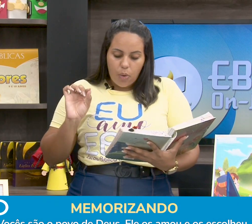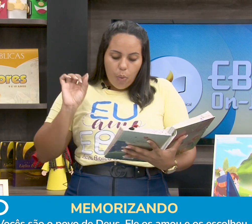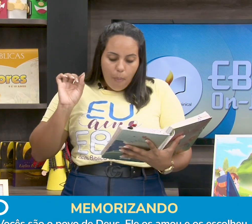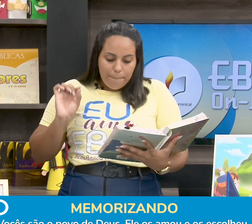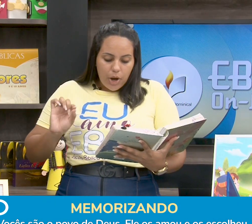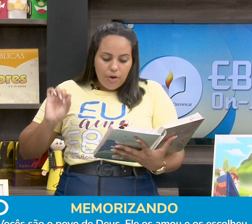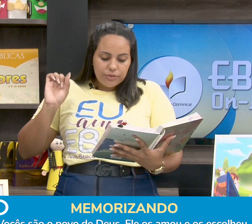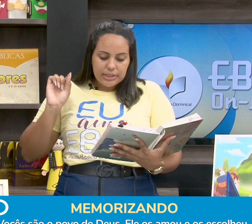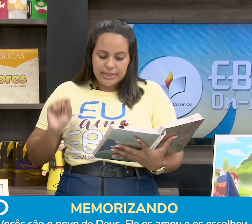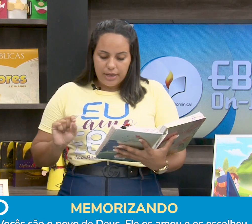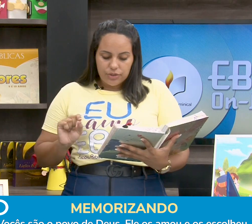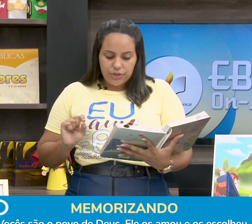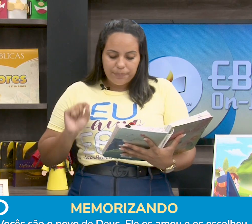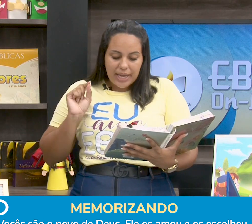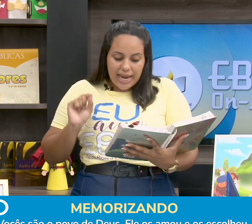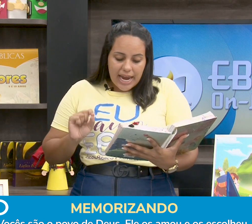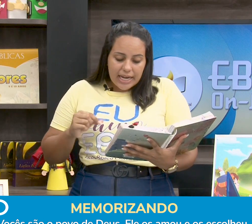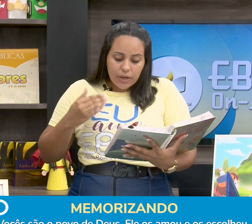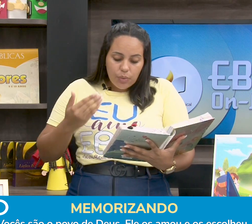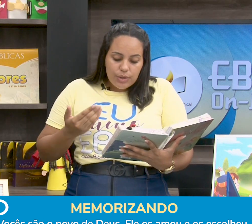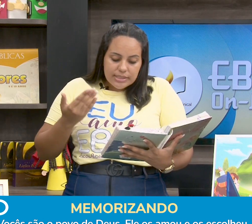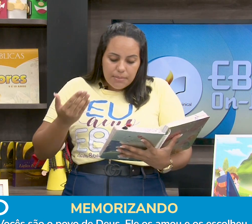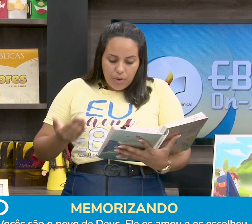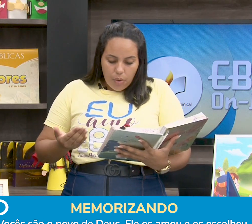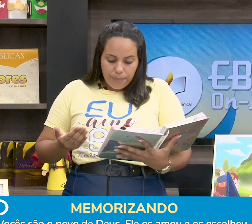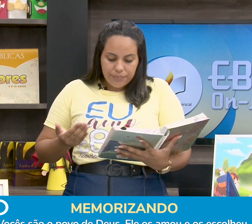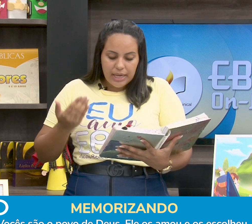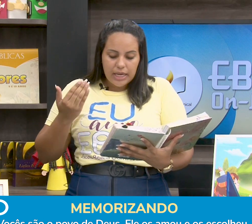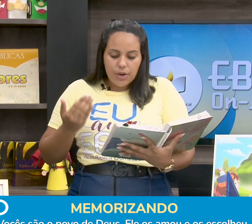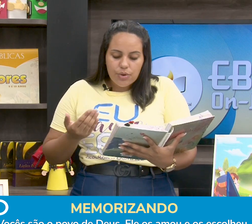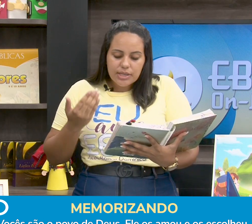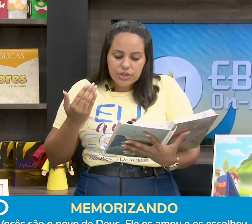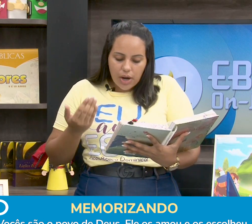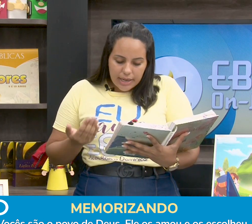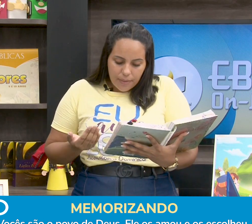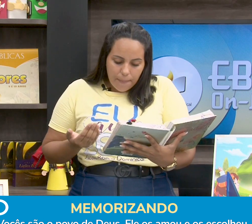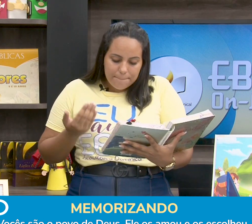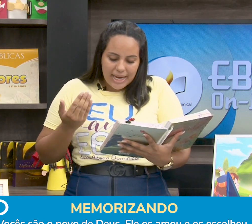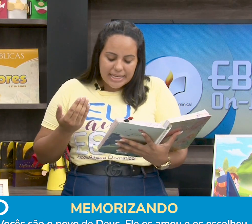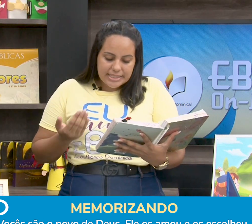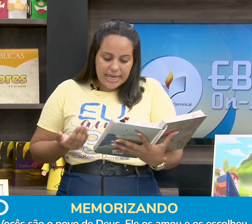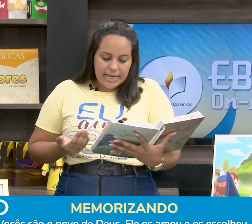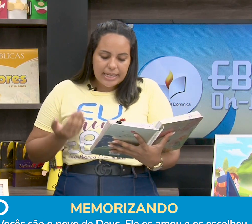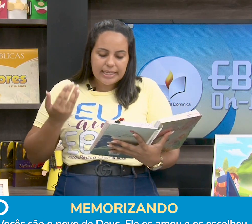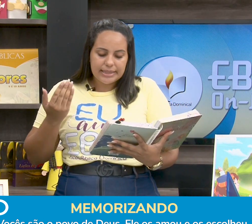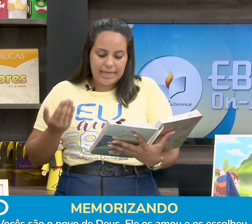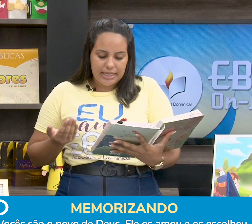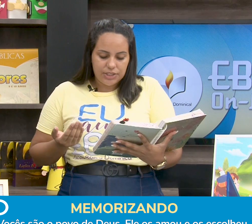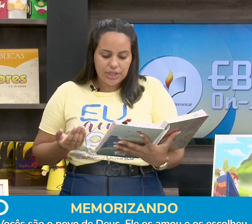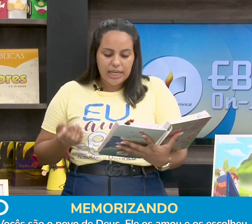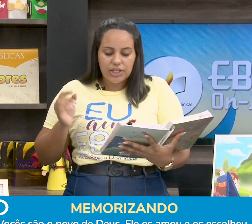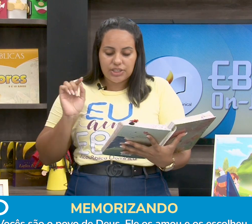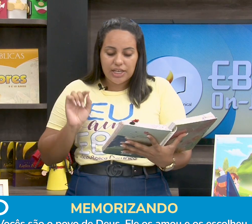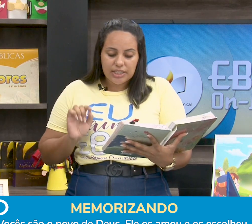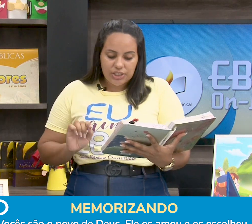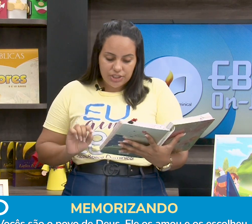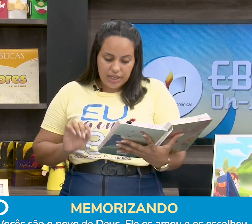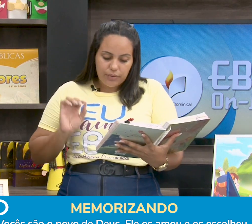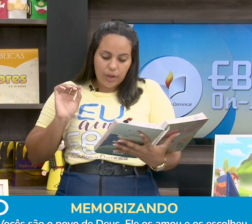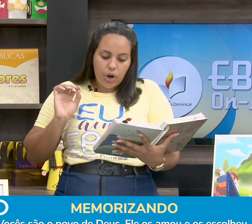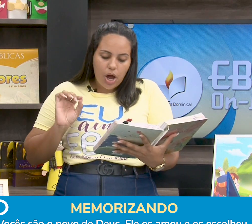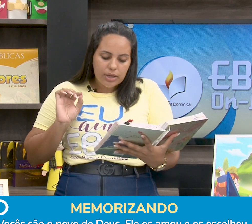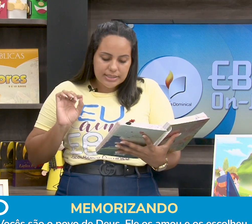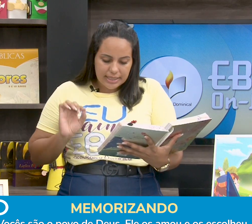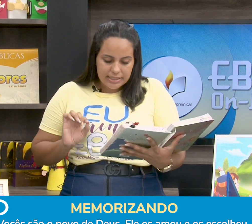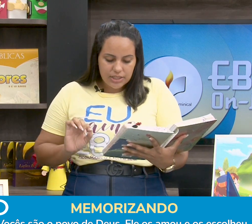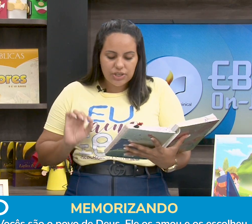Vocês são o povo de Deus, ele os amou e os escolheu para serem deles. Está